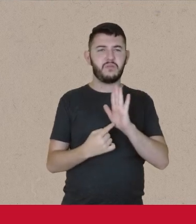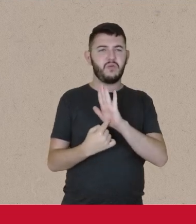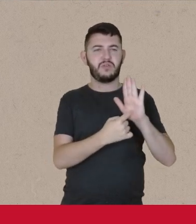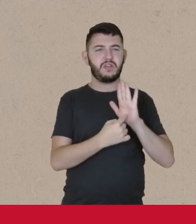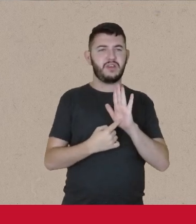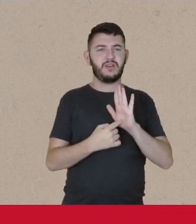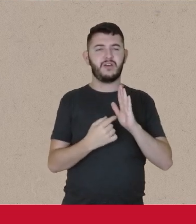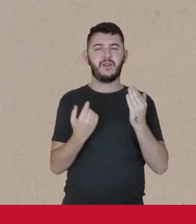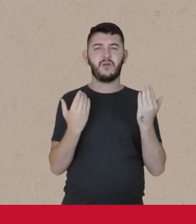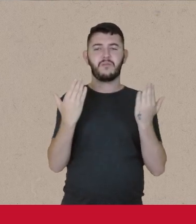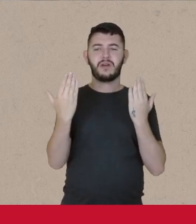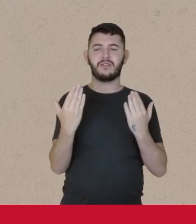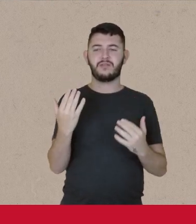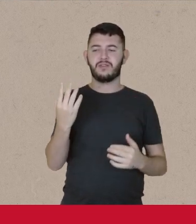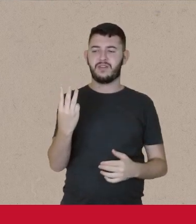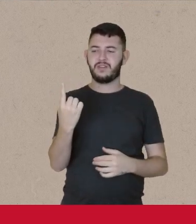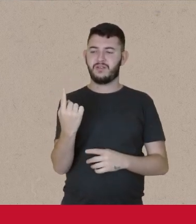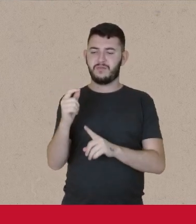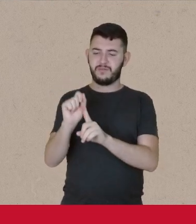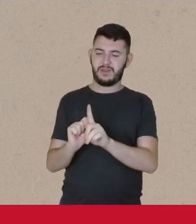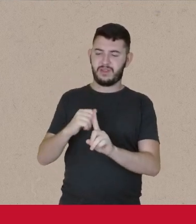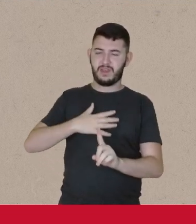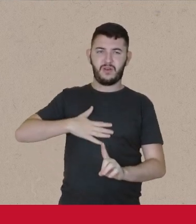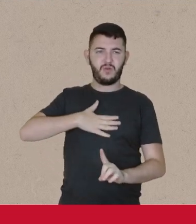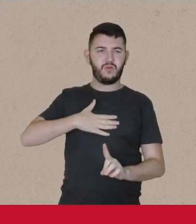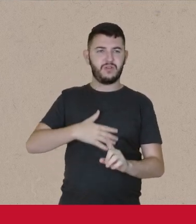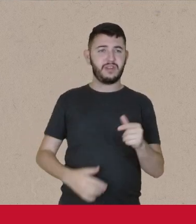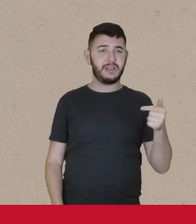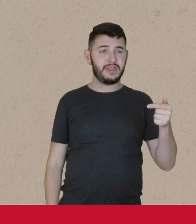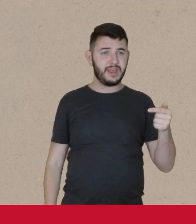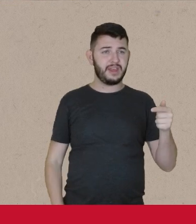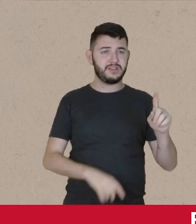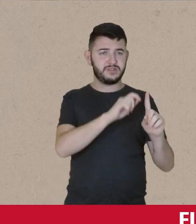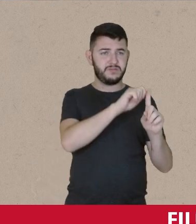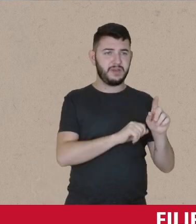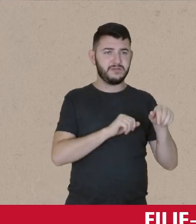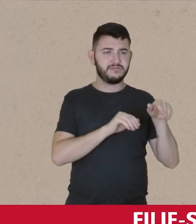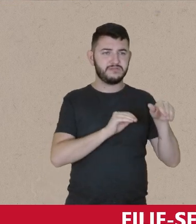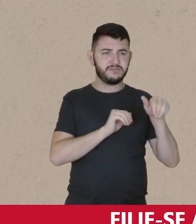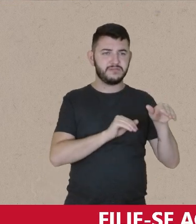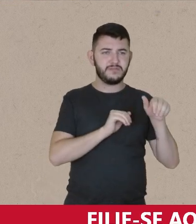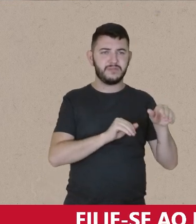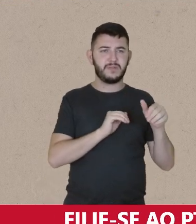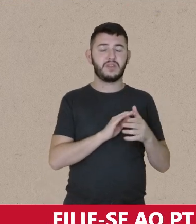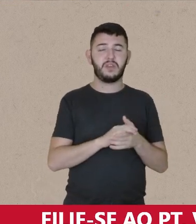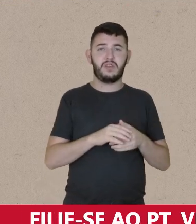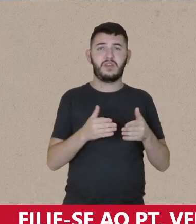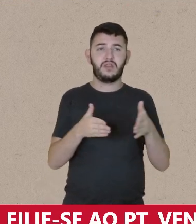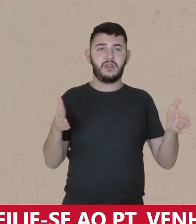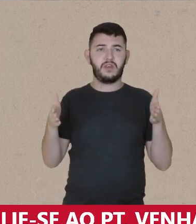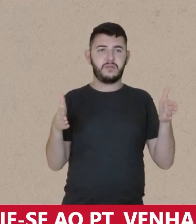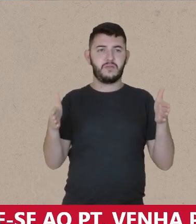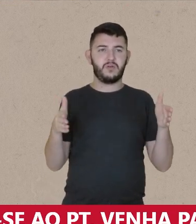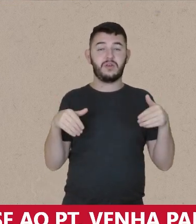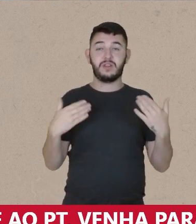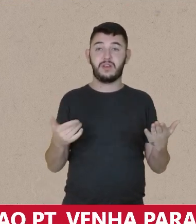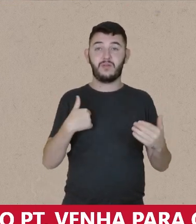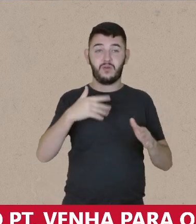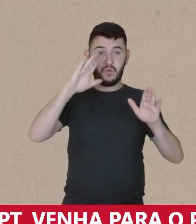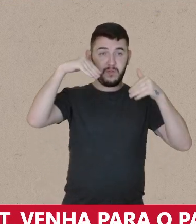de setembro, e fiz questão de fazer uma homenagem à nossa Dilma, à nossa presidente. Fiz uma homenagem a